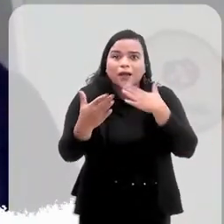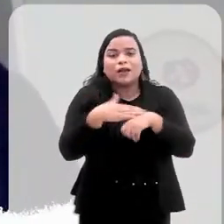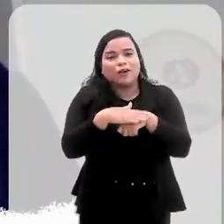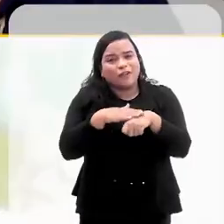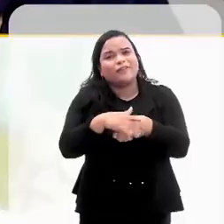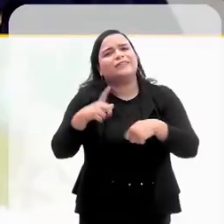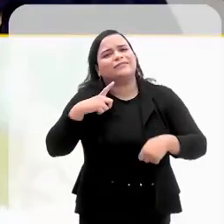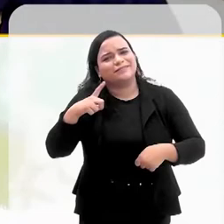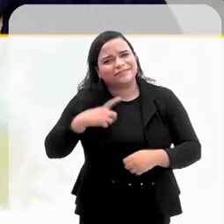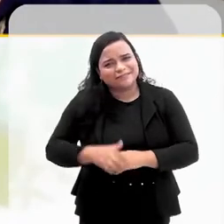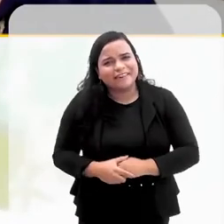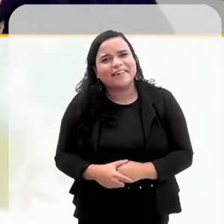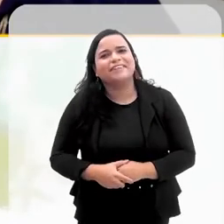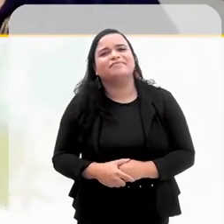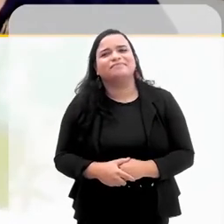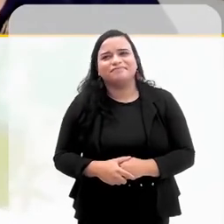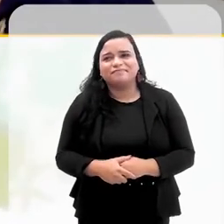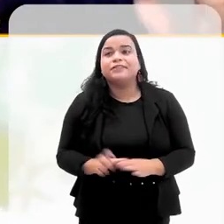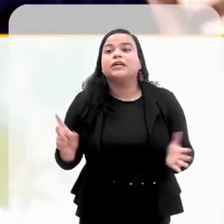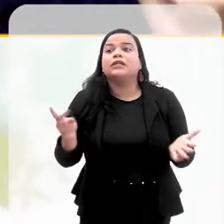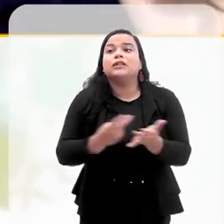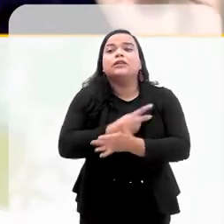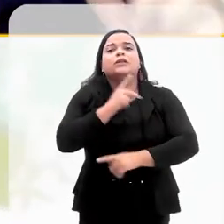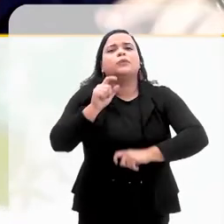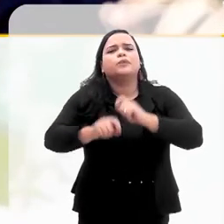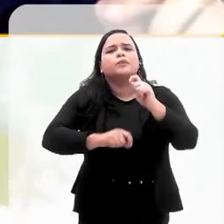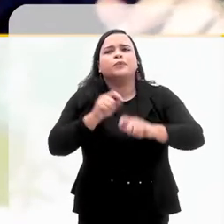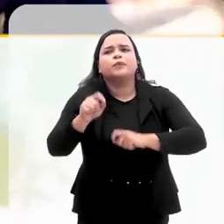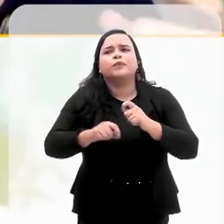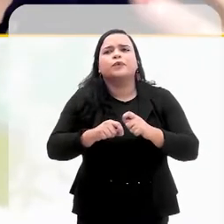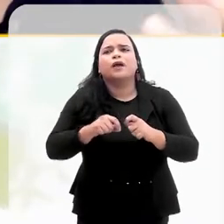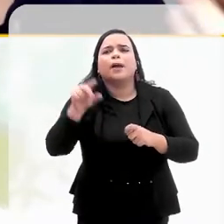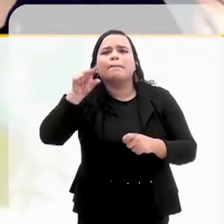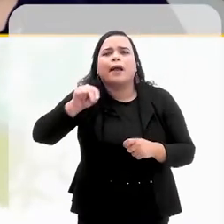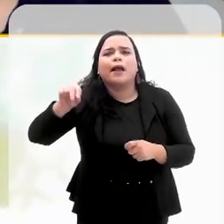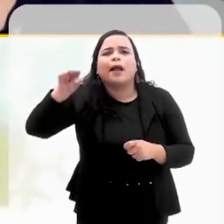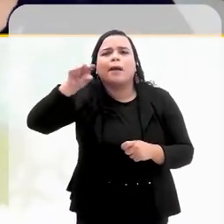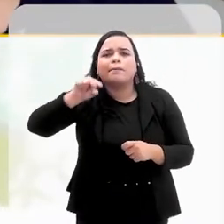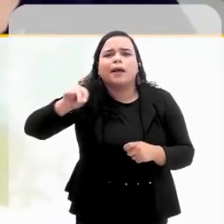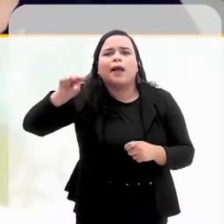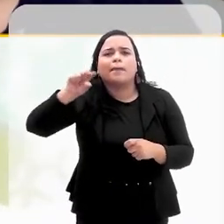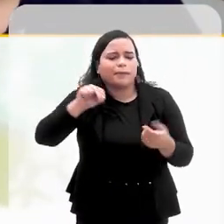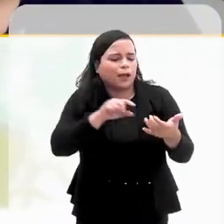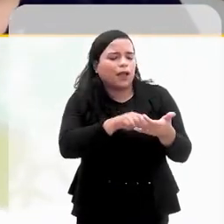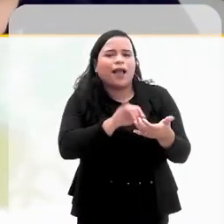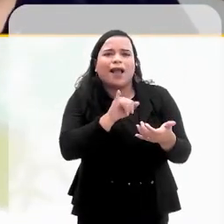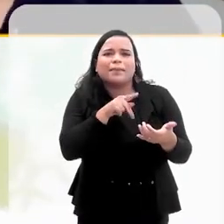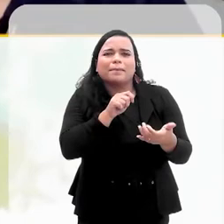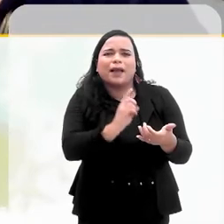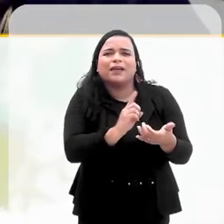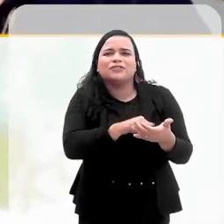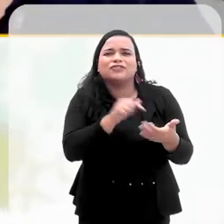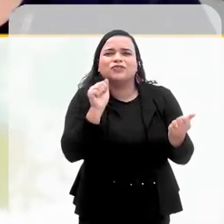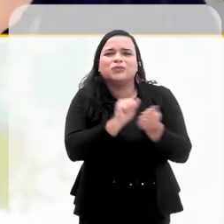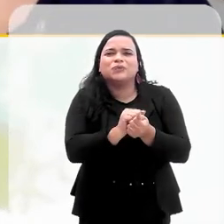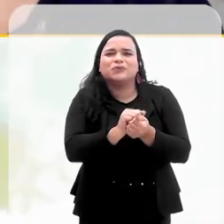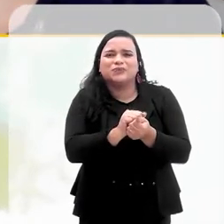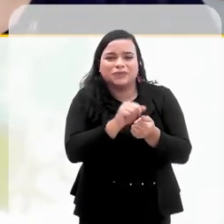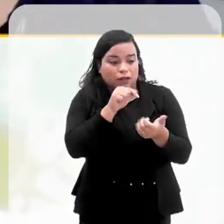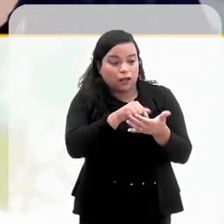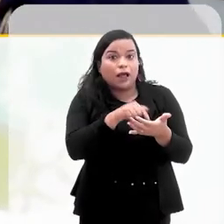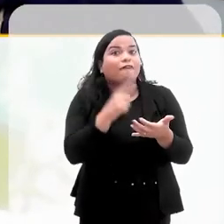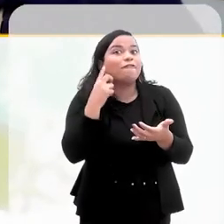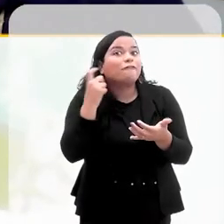falar junto com o iPad. O iPad fala, é o que eu falo, dispositivo gerador de fala. Ele dá